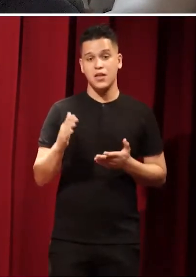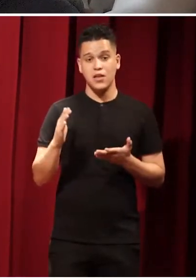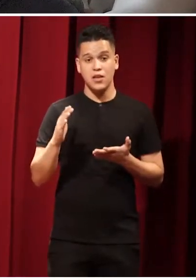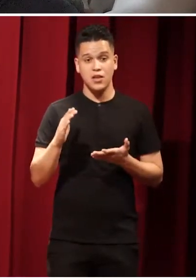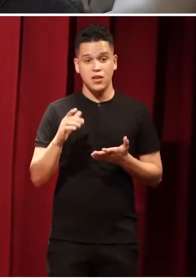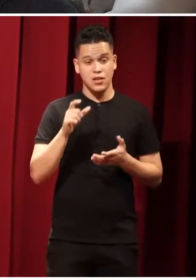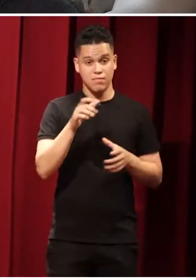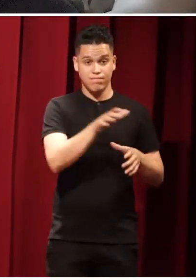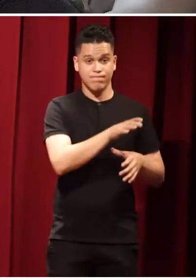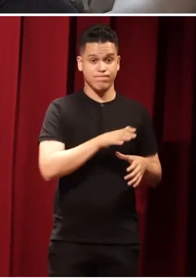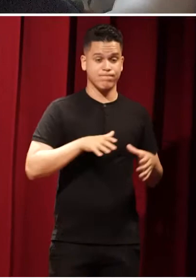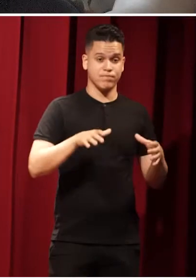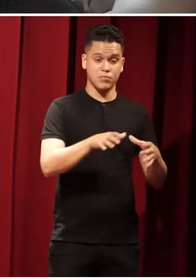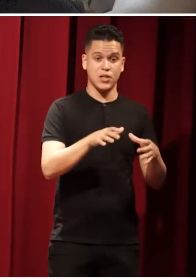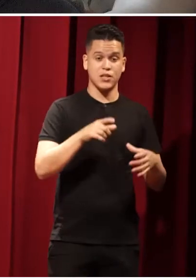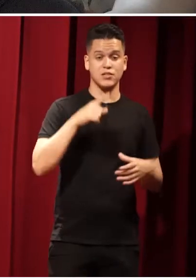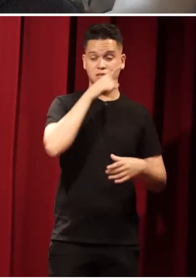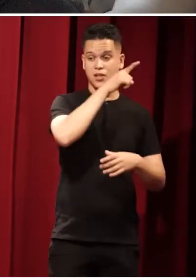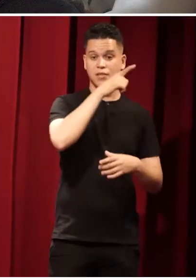Amazônia no Panamá,